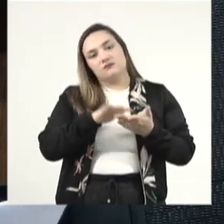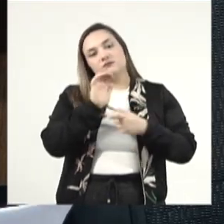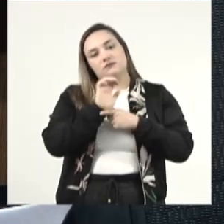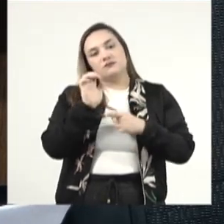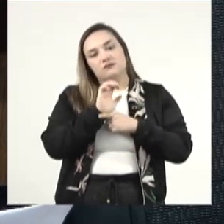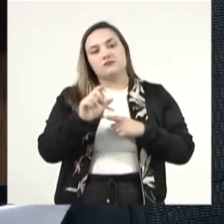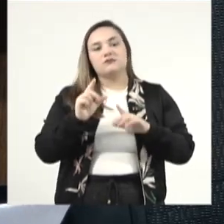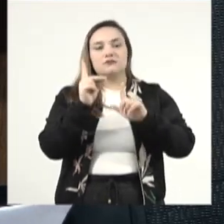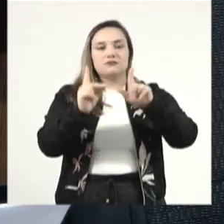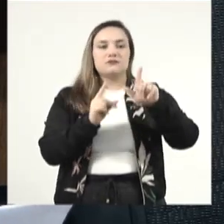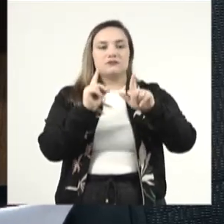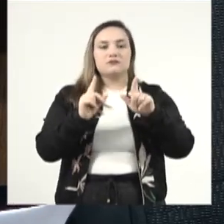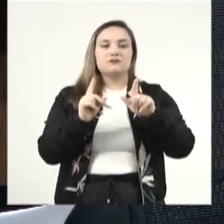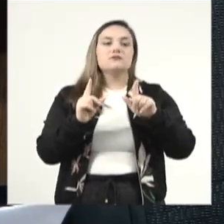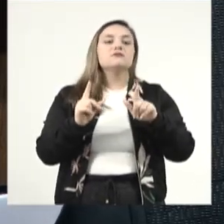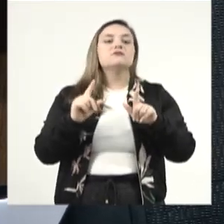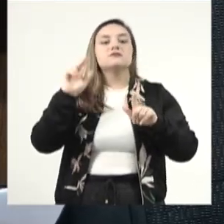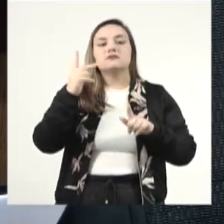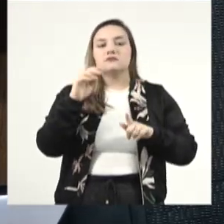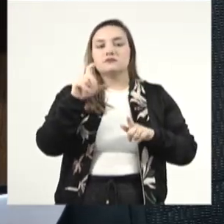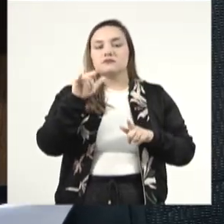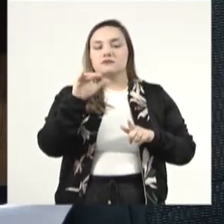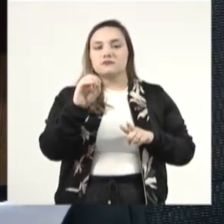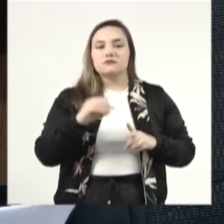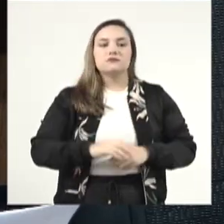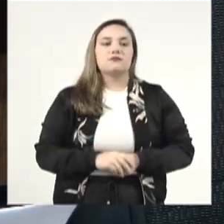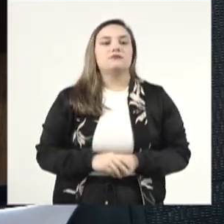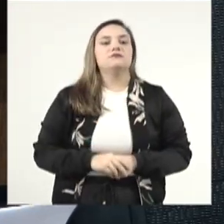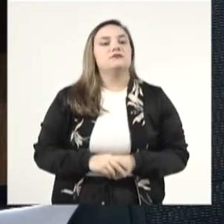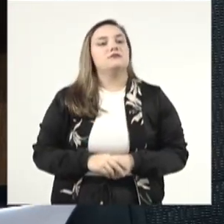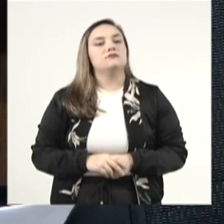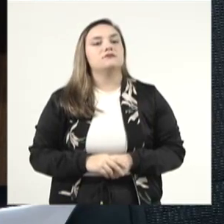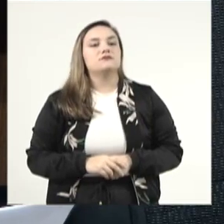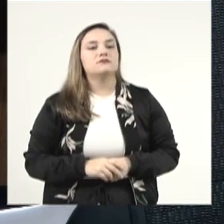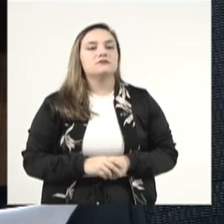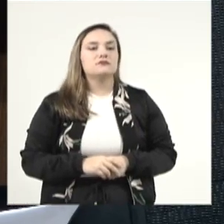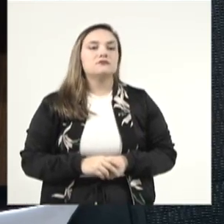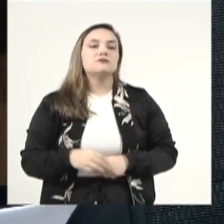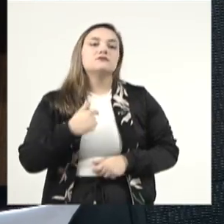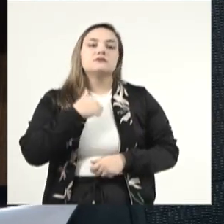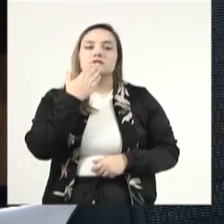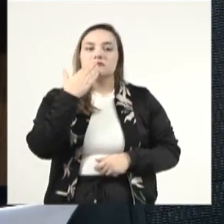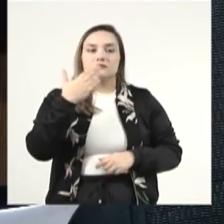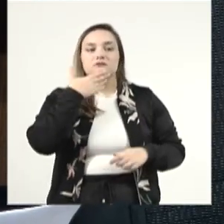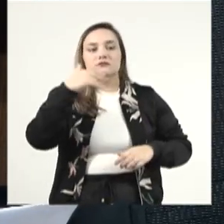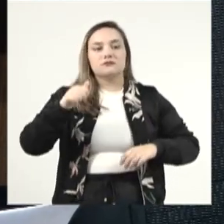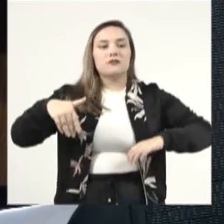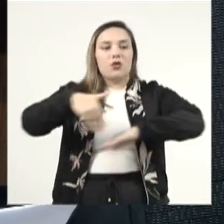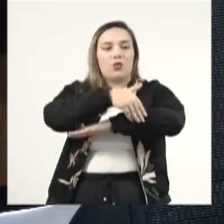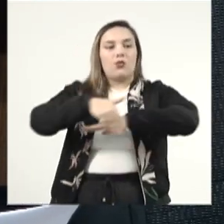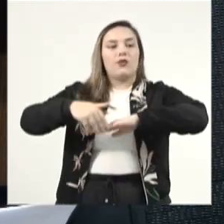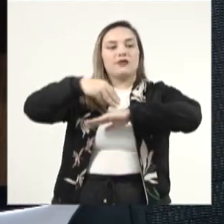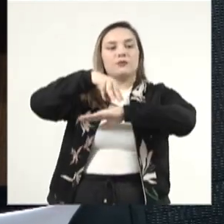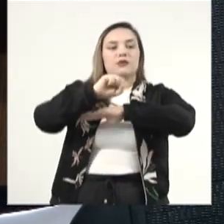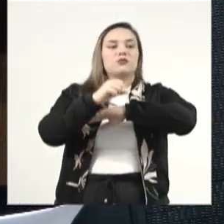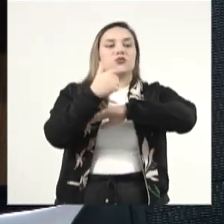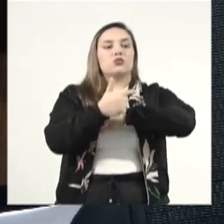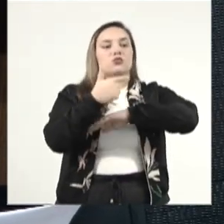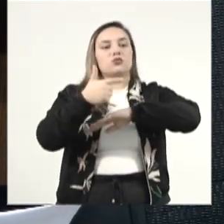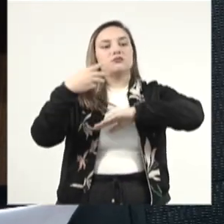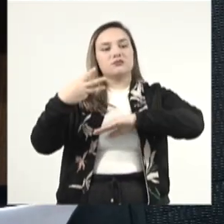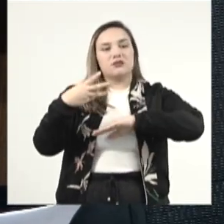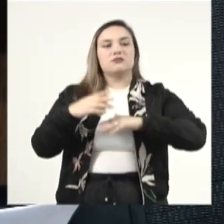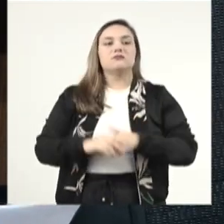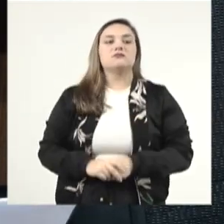Logística e Infraestrutura, doutor Hélio Pelufo Filho, solicitando o melhoramento do pavimento da rodovia MS-223, através